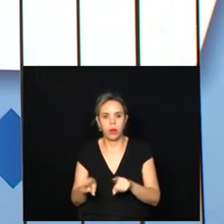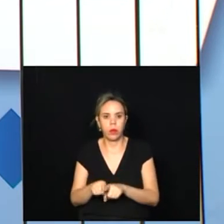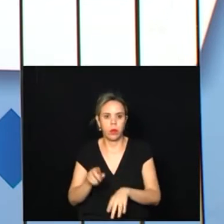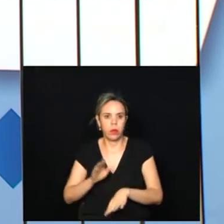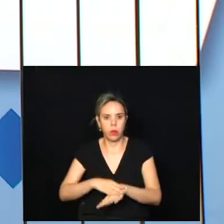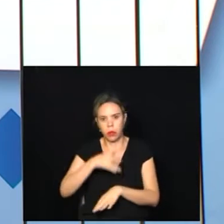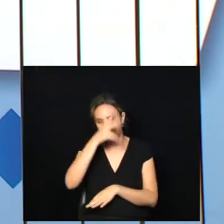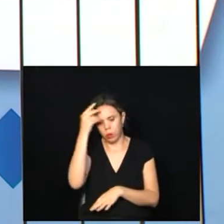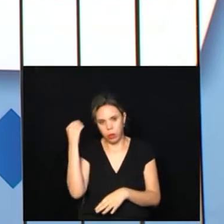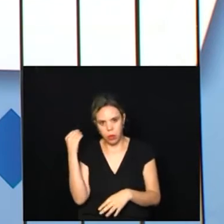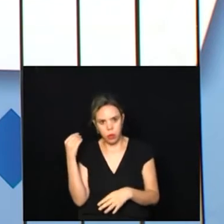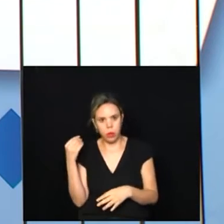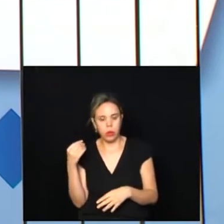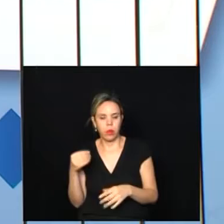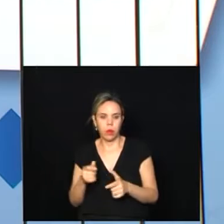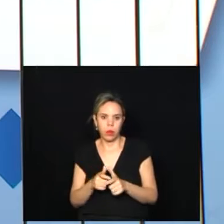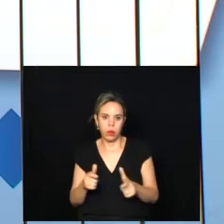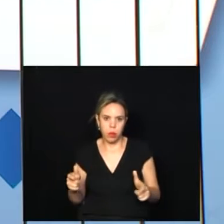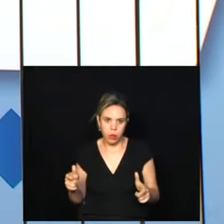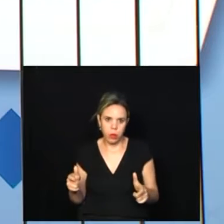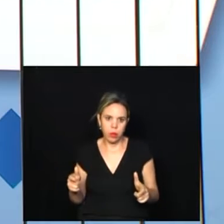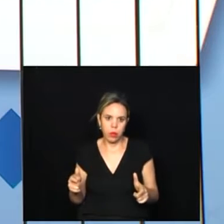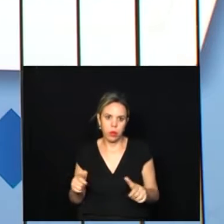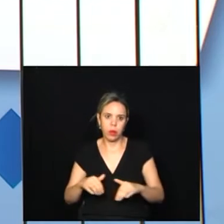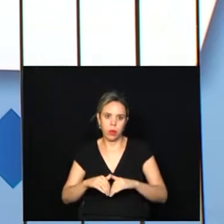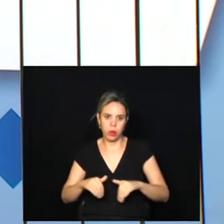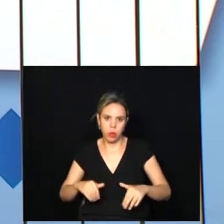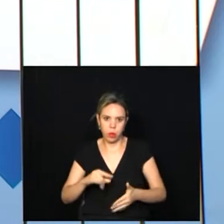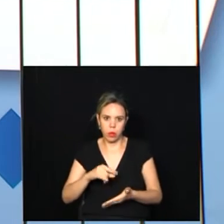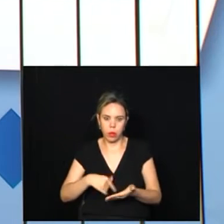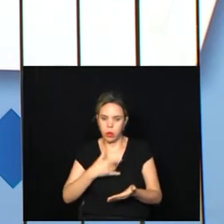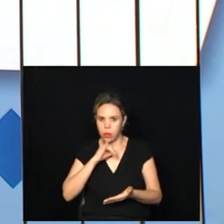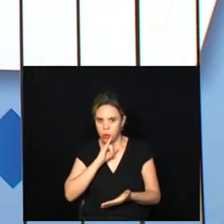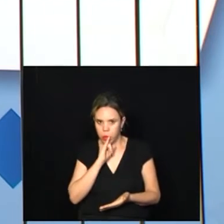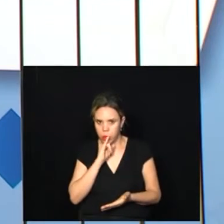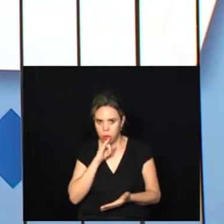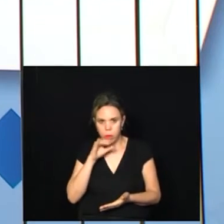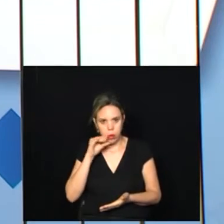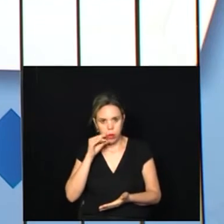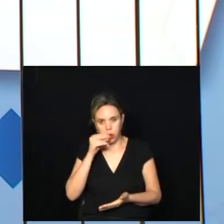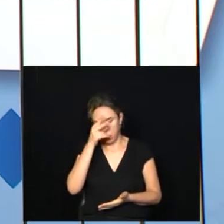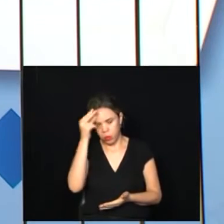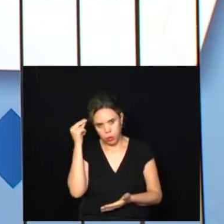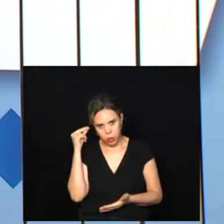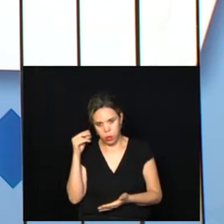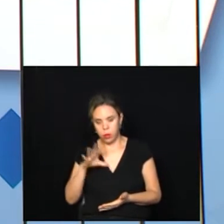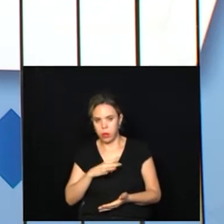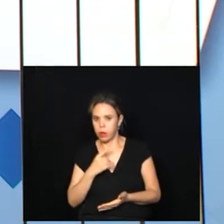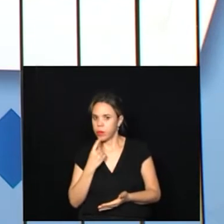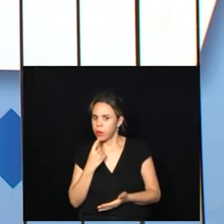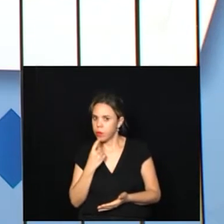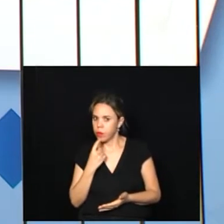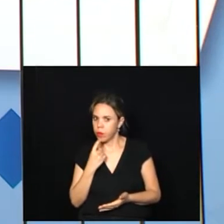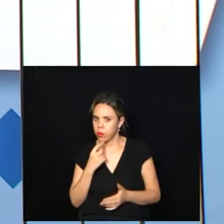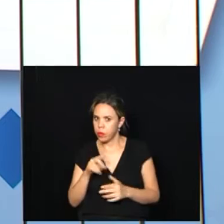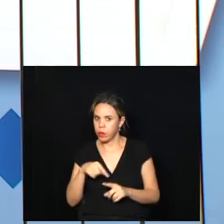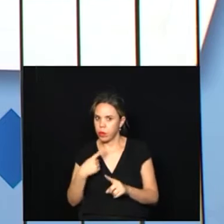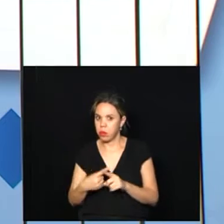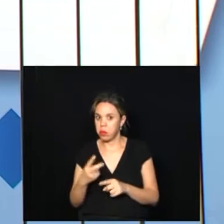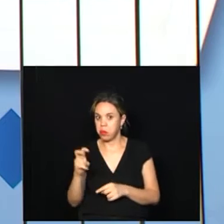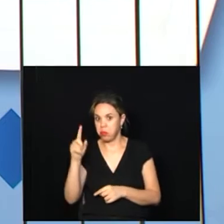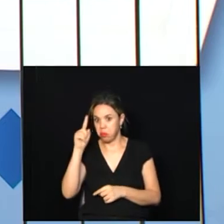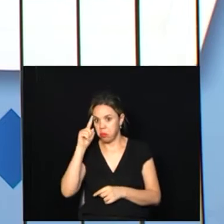autoria do prefeito, que prorroga a licença paternidade aos servidores municipais de Campinas por mais